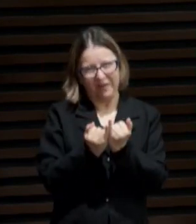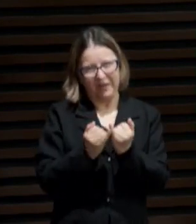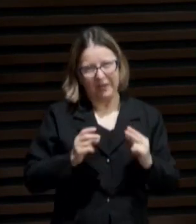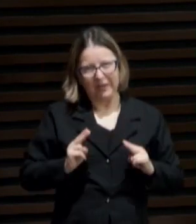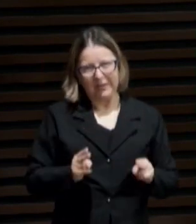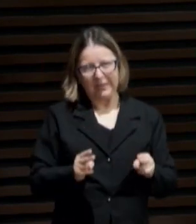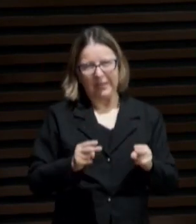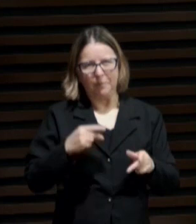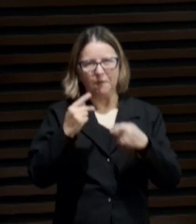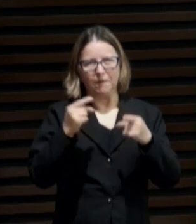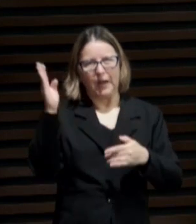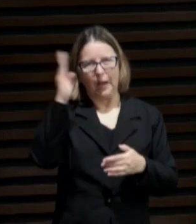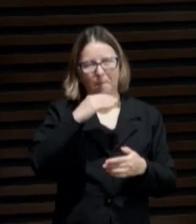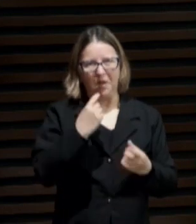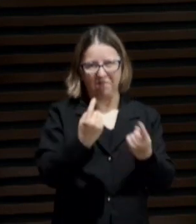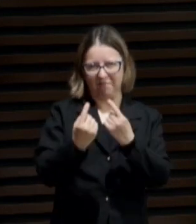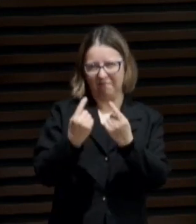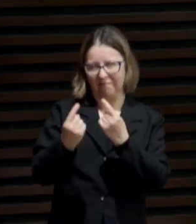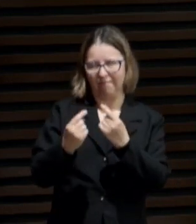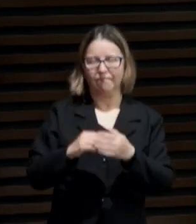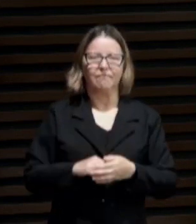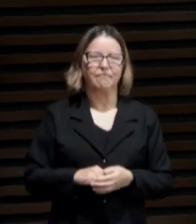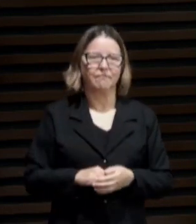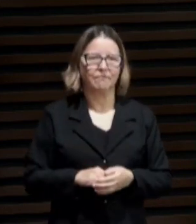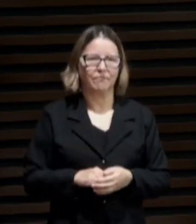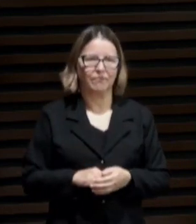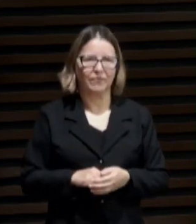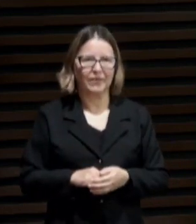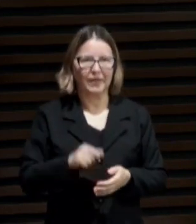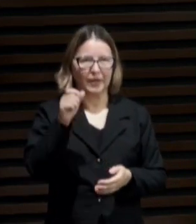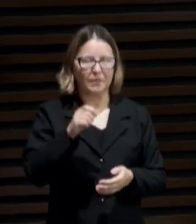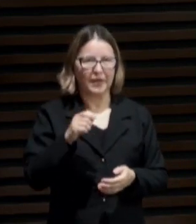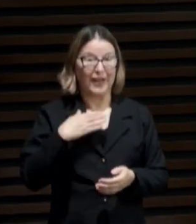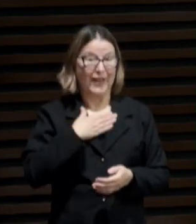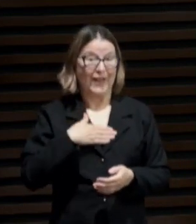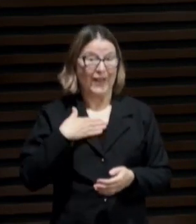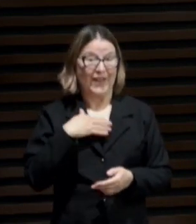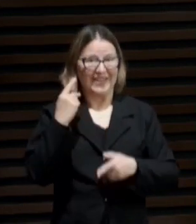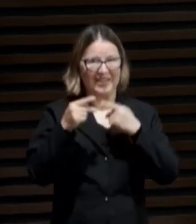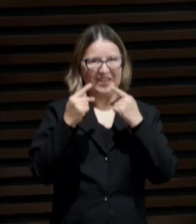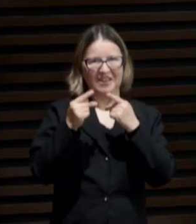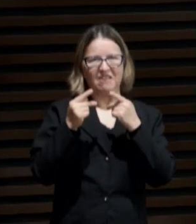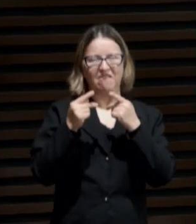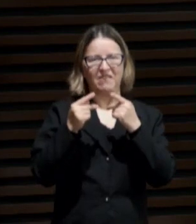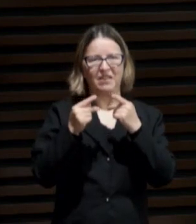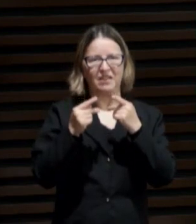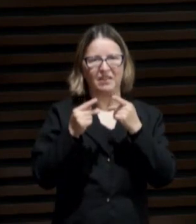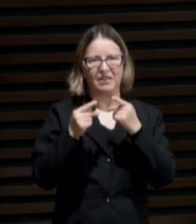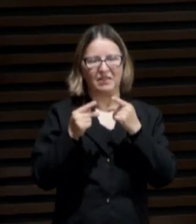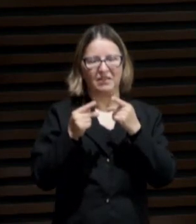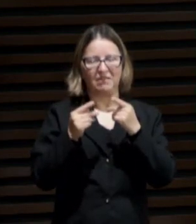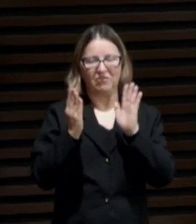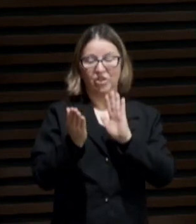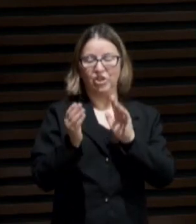outros. O difamador é aquele que ele gosta de falar publicamente do erro do outro, do pecado do